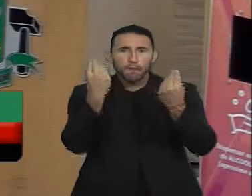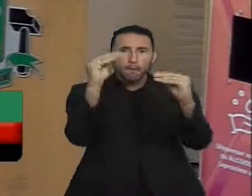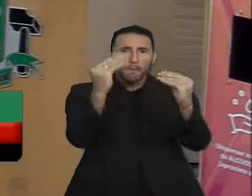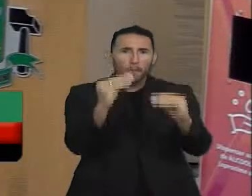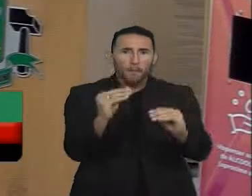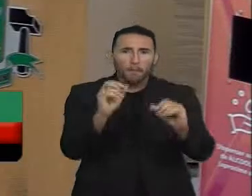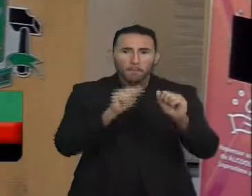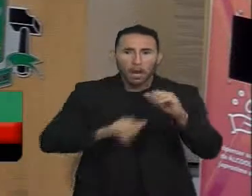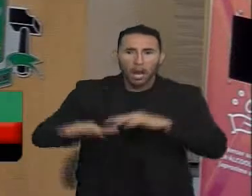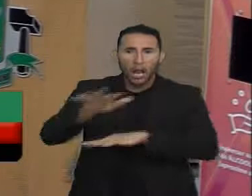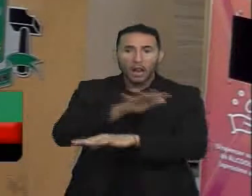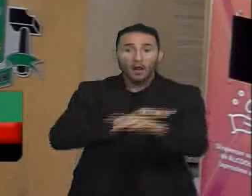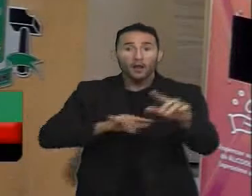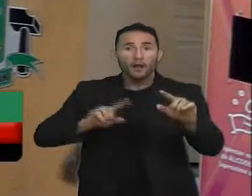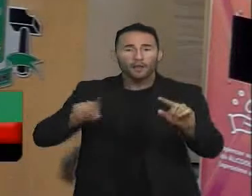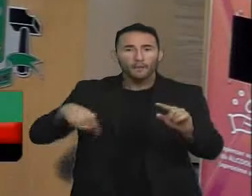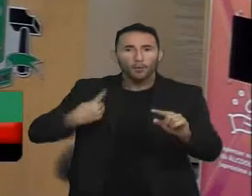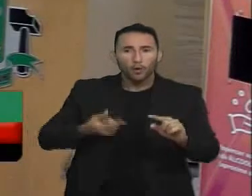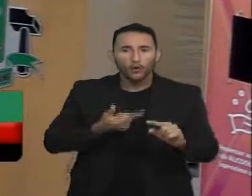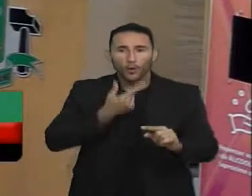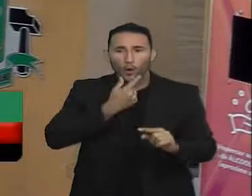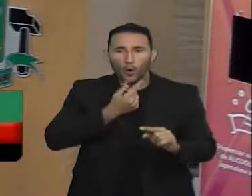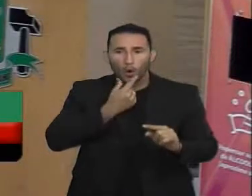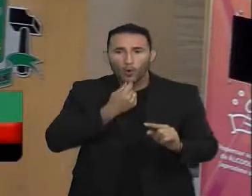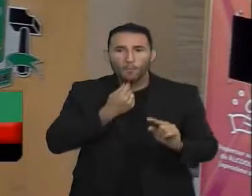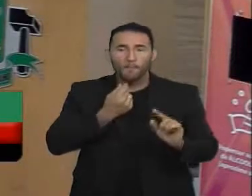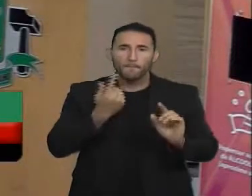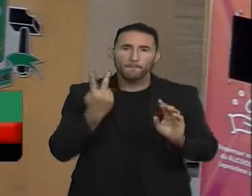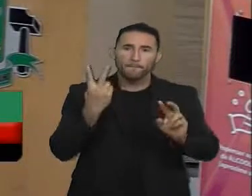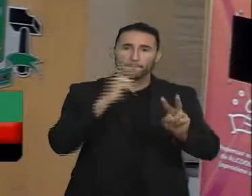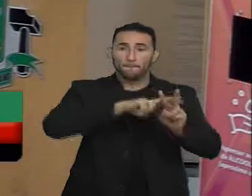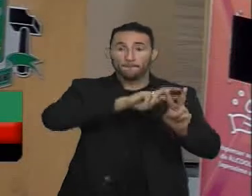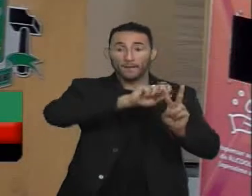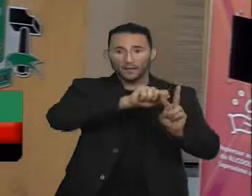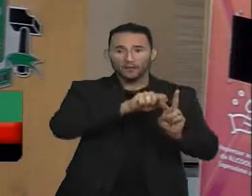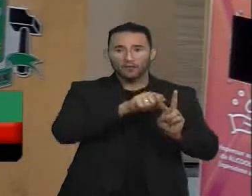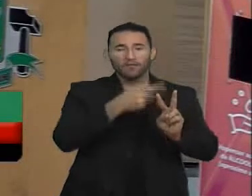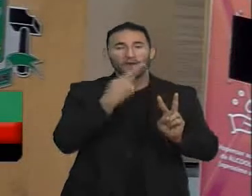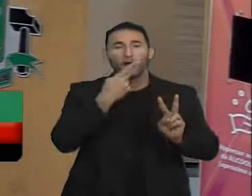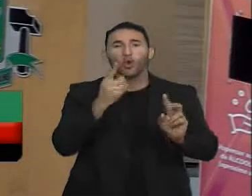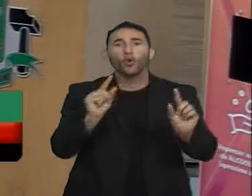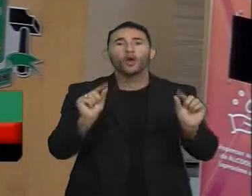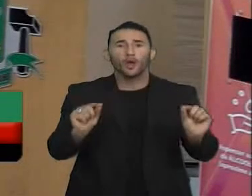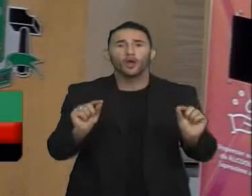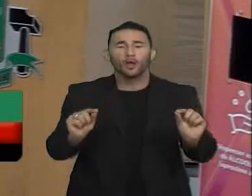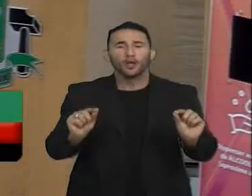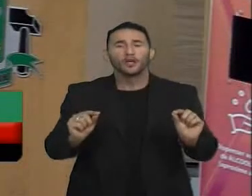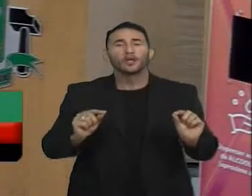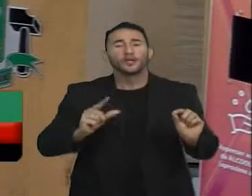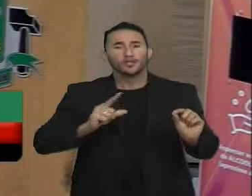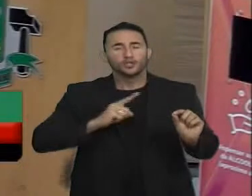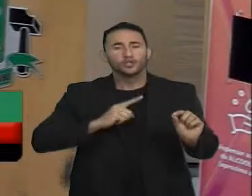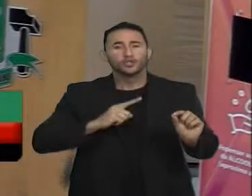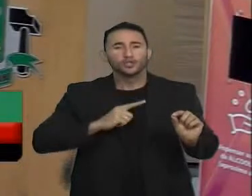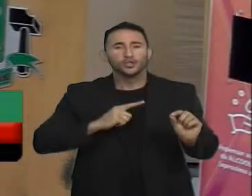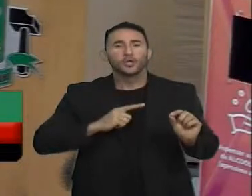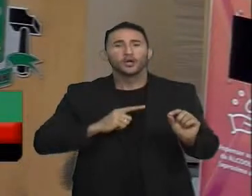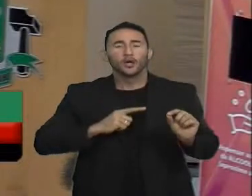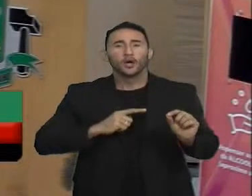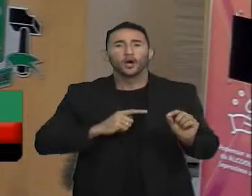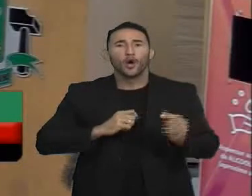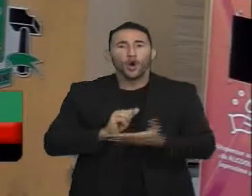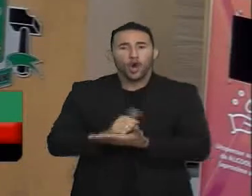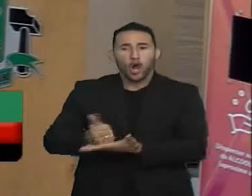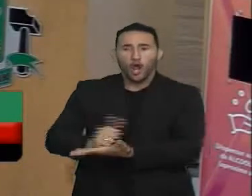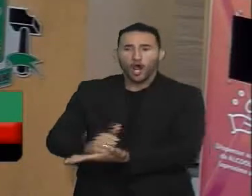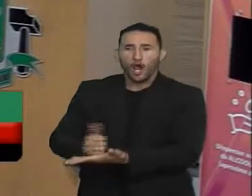quando a pessoa foi presa, ele confessou que ele falou que tinha um controle de videogame, vereador